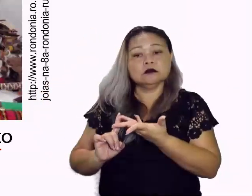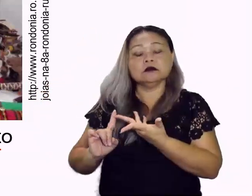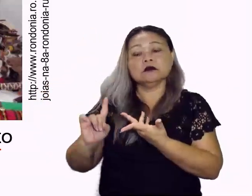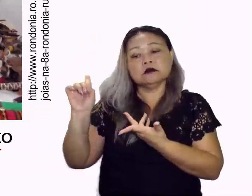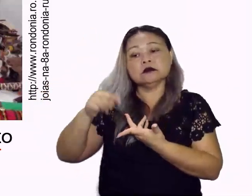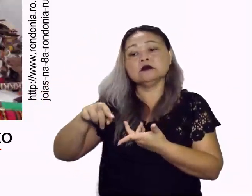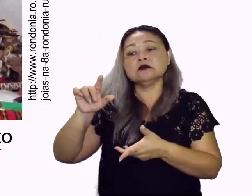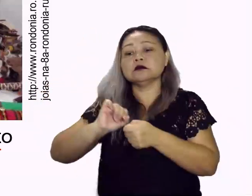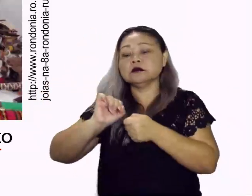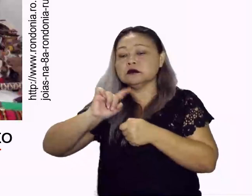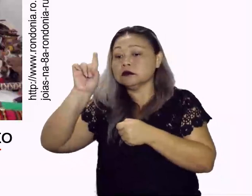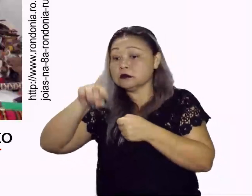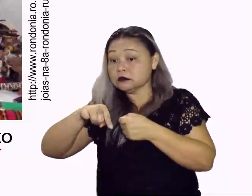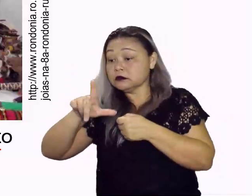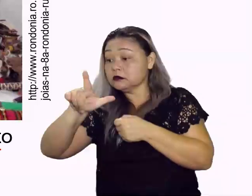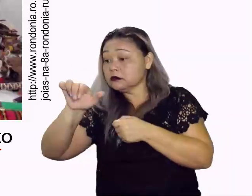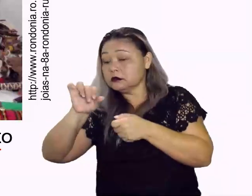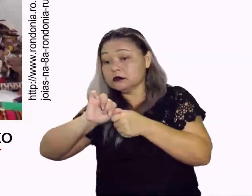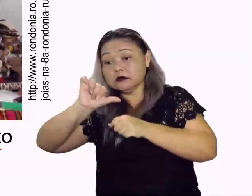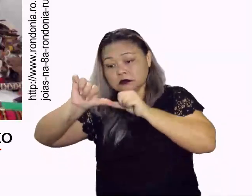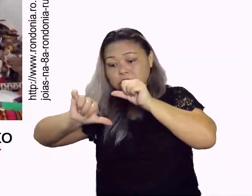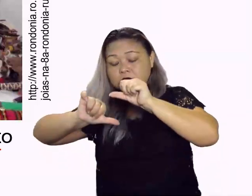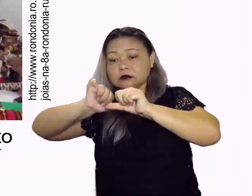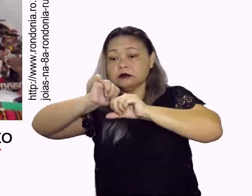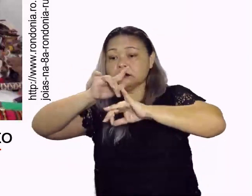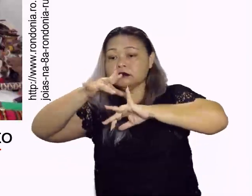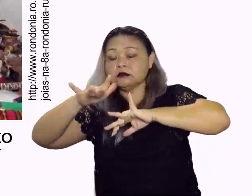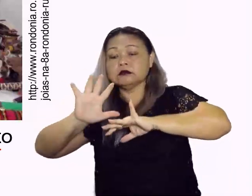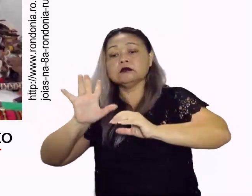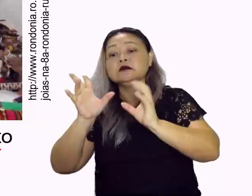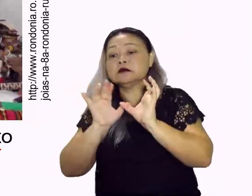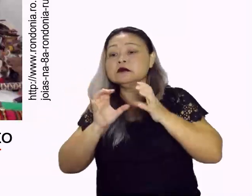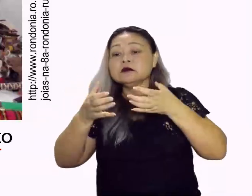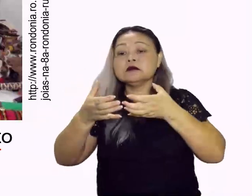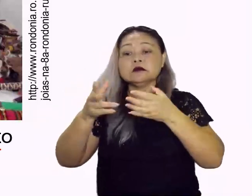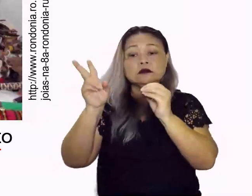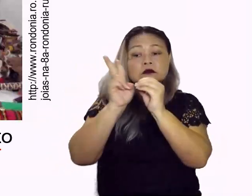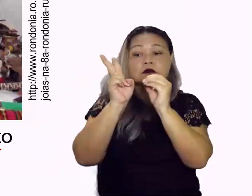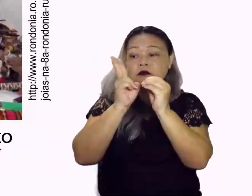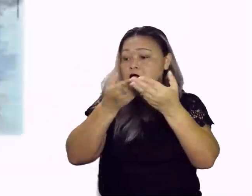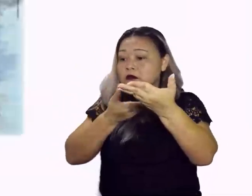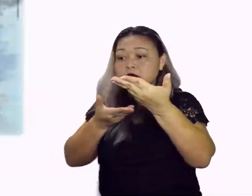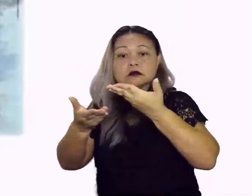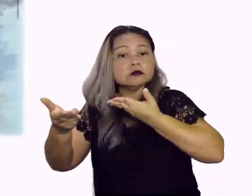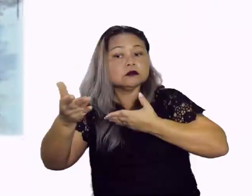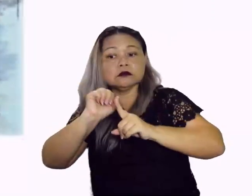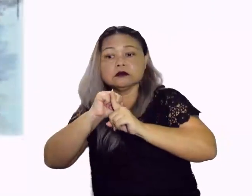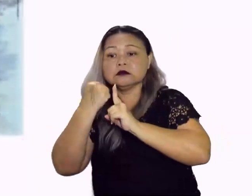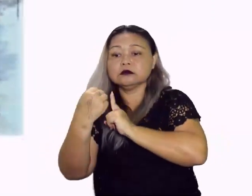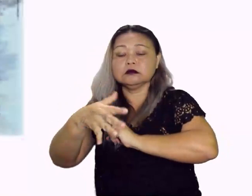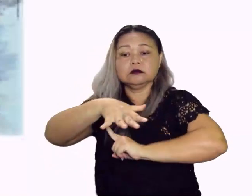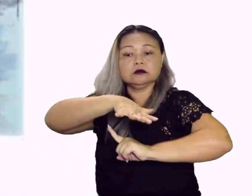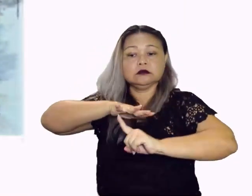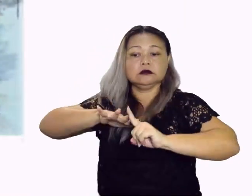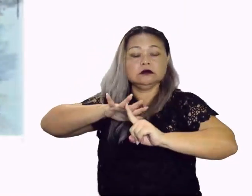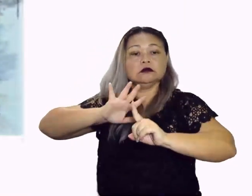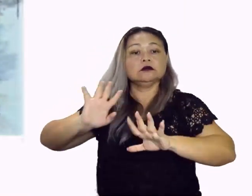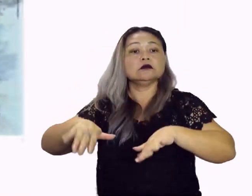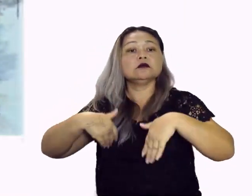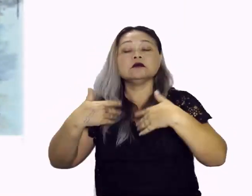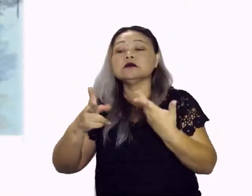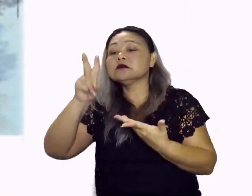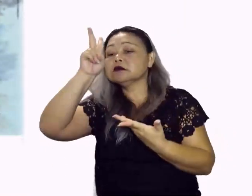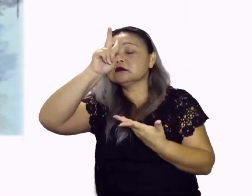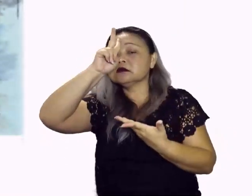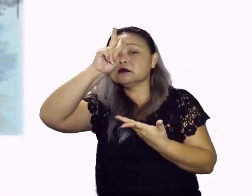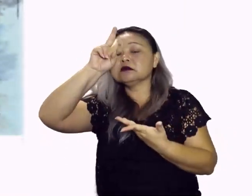as lendas virando joias. As tribos trabalhando, né? Participando, se interagindo com a sociedade. Nossas